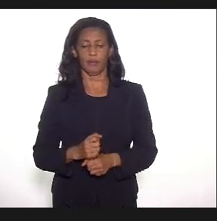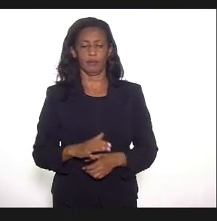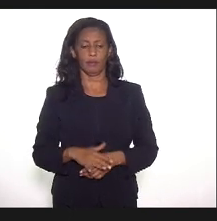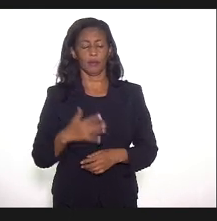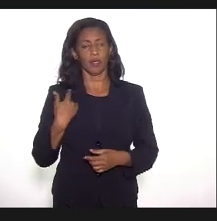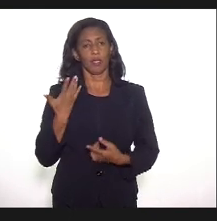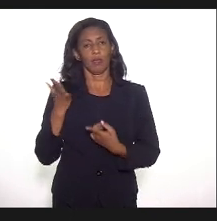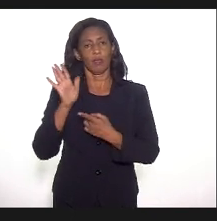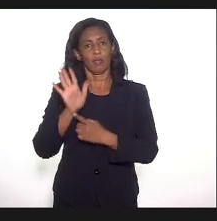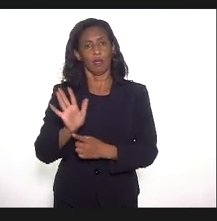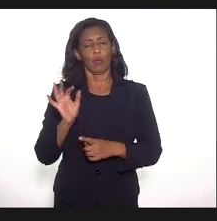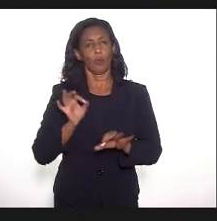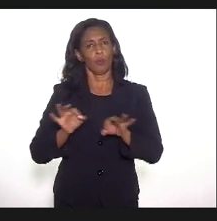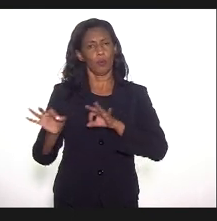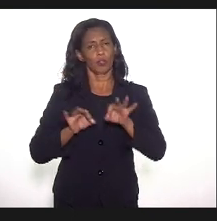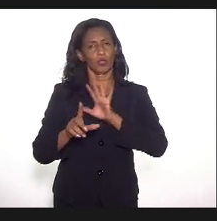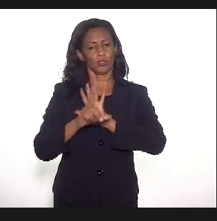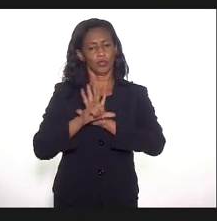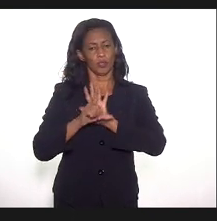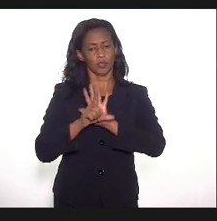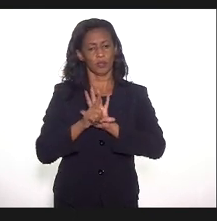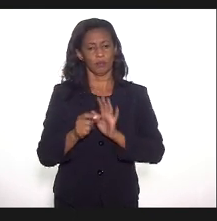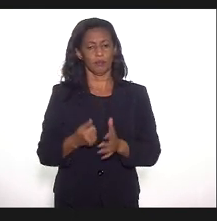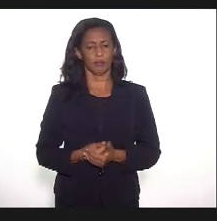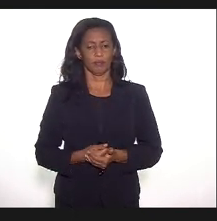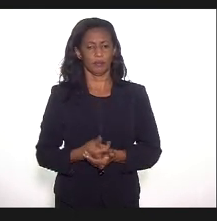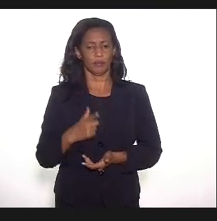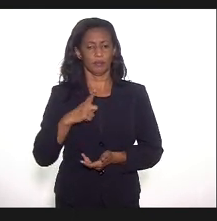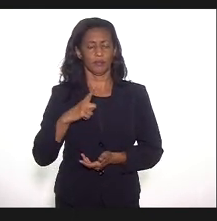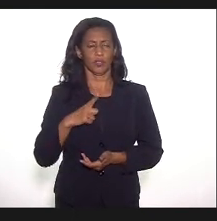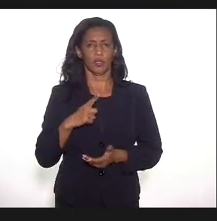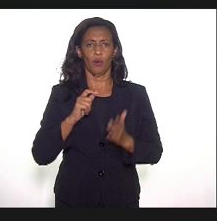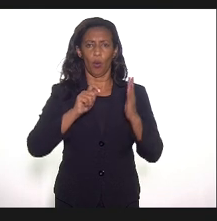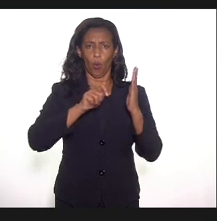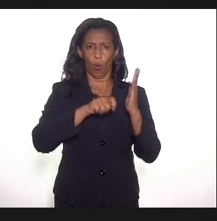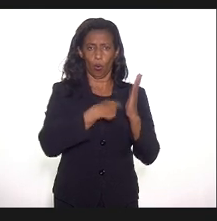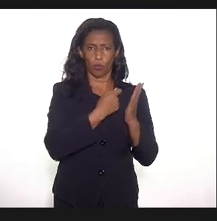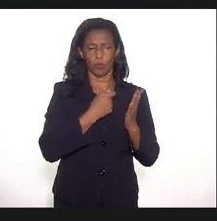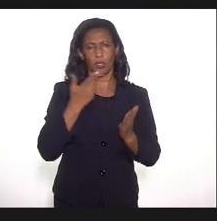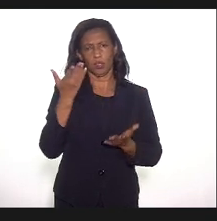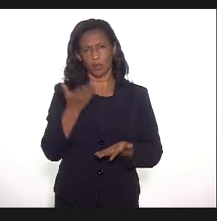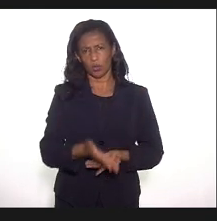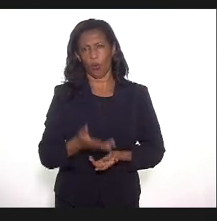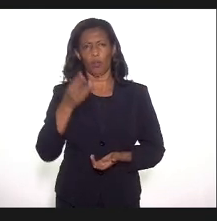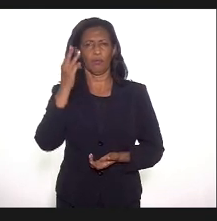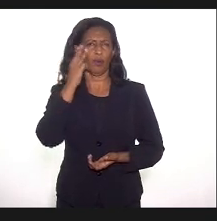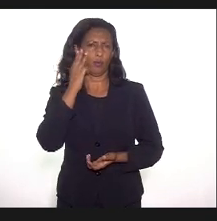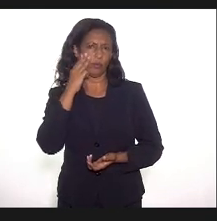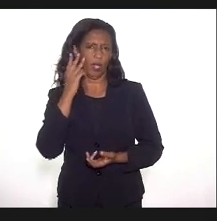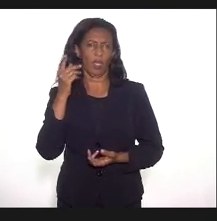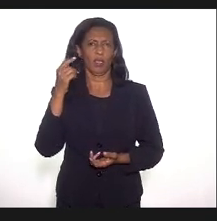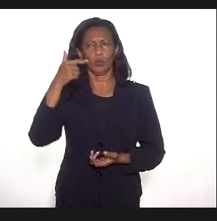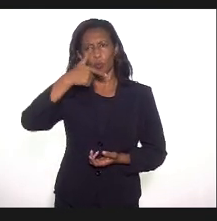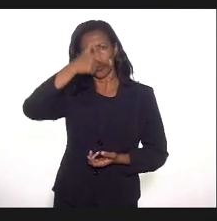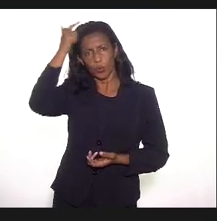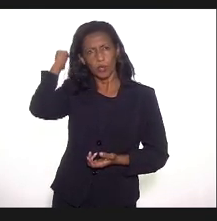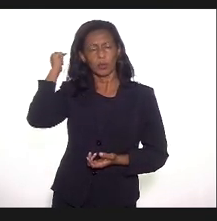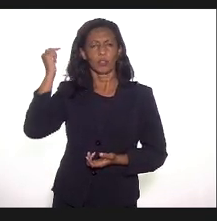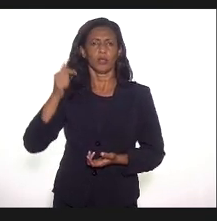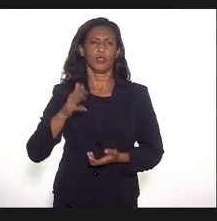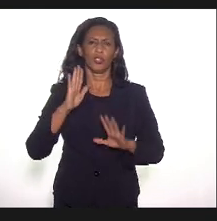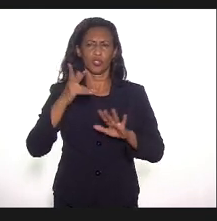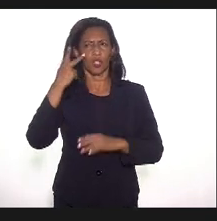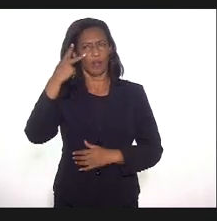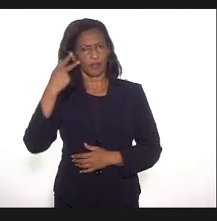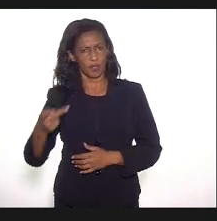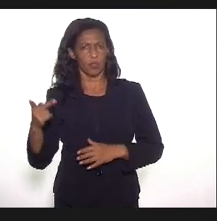eu apresentei aqui um projeto de lei que tive a coautoria da senhora, do Valdec, do Luiz Paulo, que já